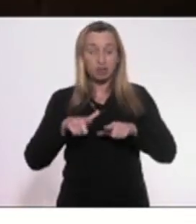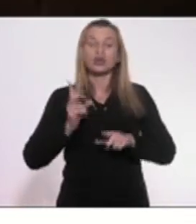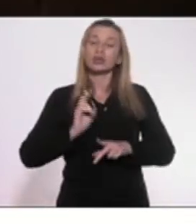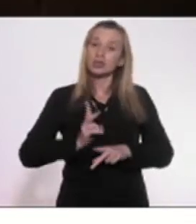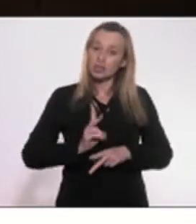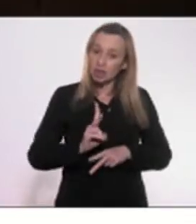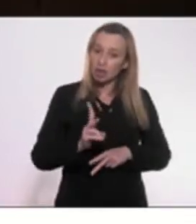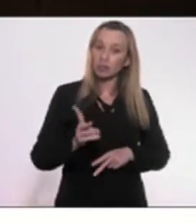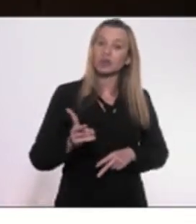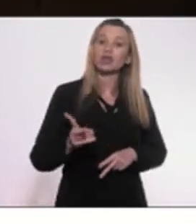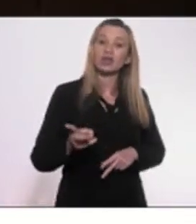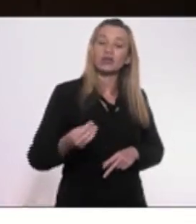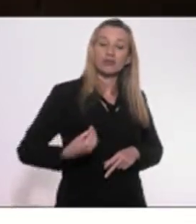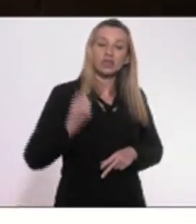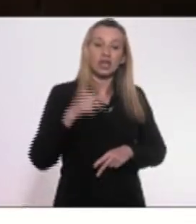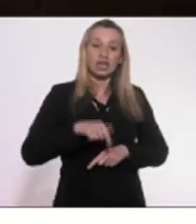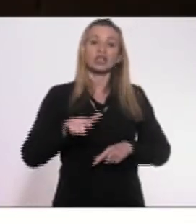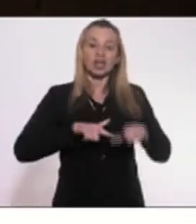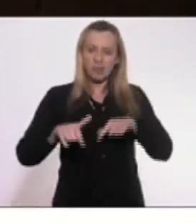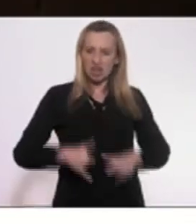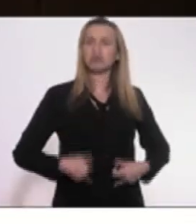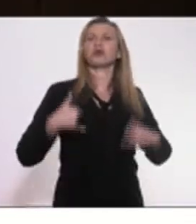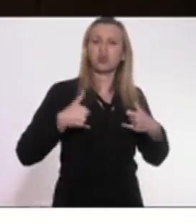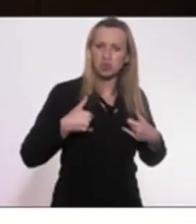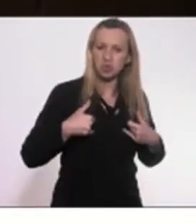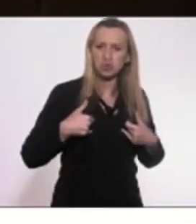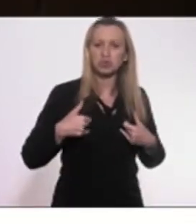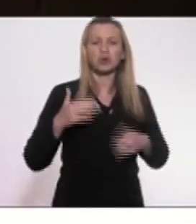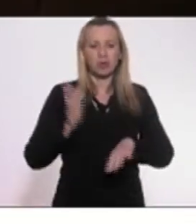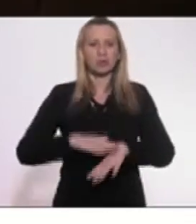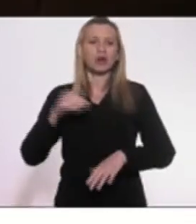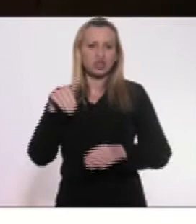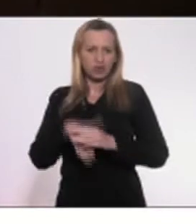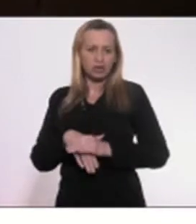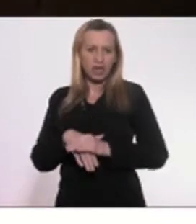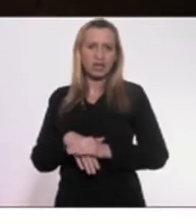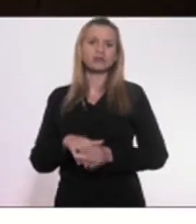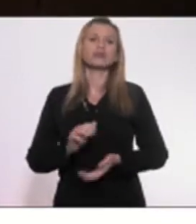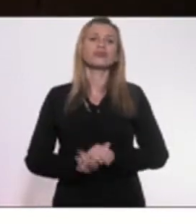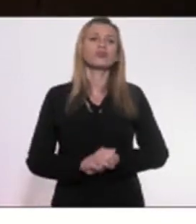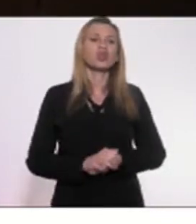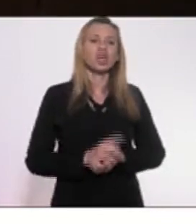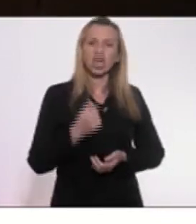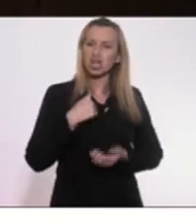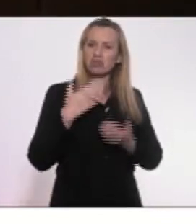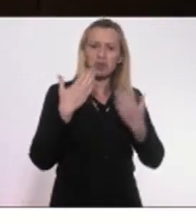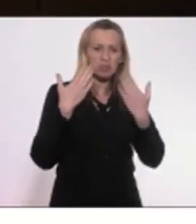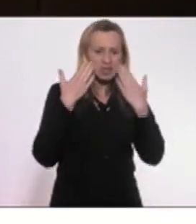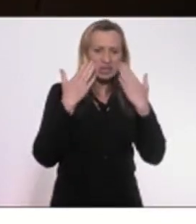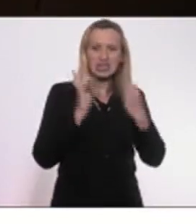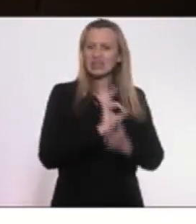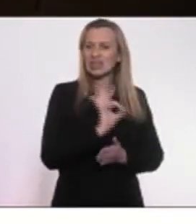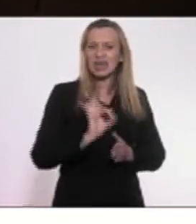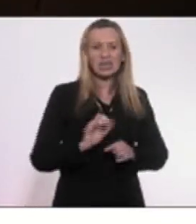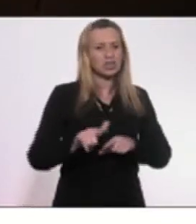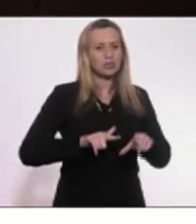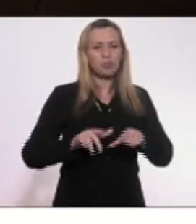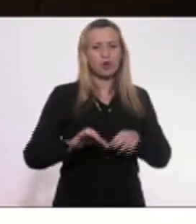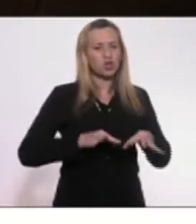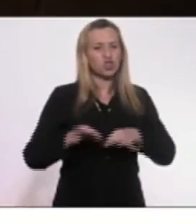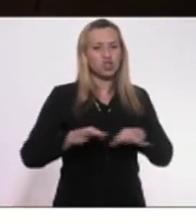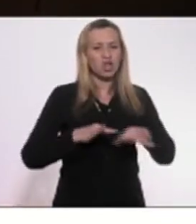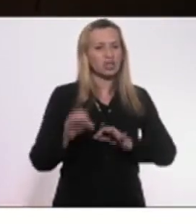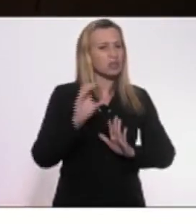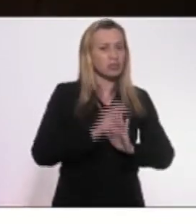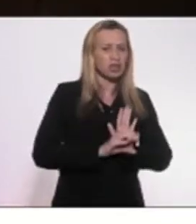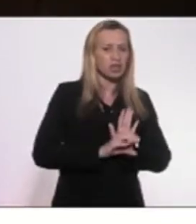deputados muito atuantes nessa casa e me orgulho disso, além de ter sido mais votado nessa legislatura, Eu não apresentei sequer um projeto de emenda a qualquer